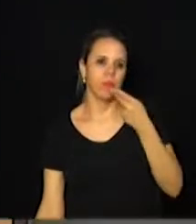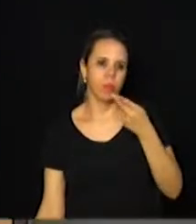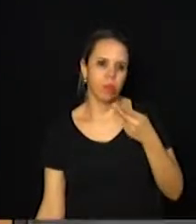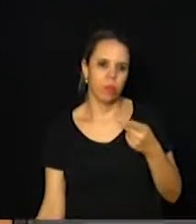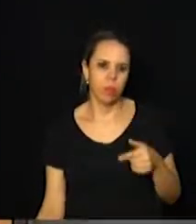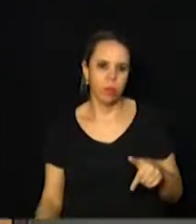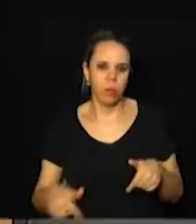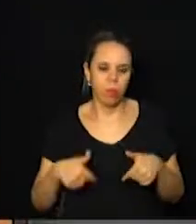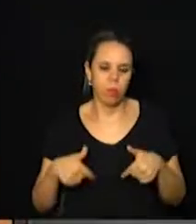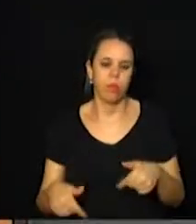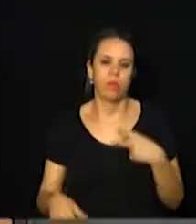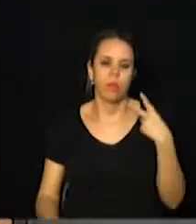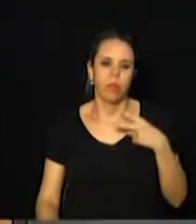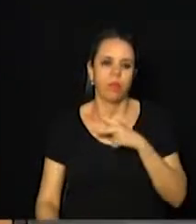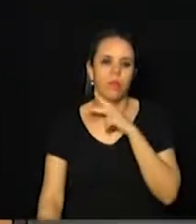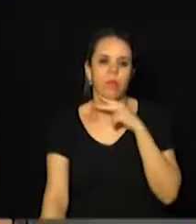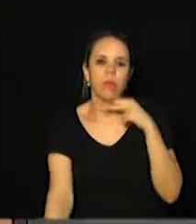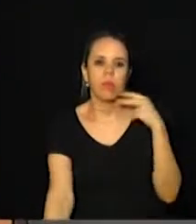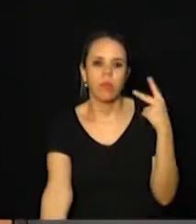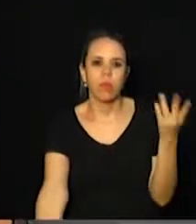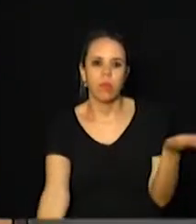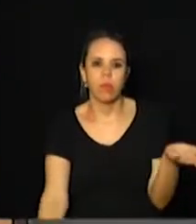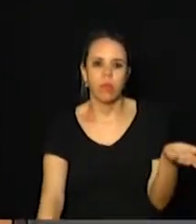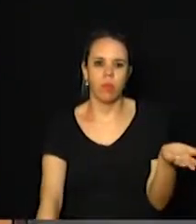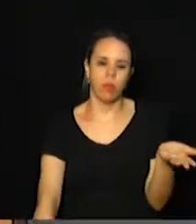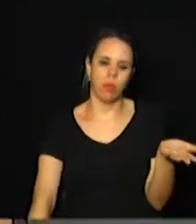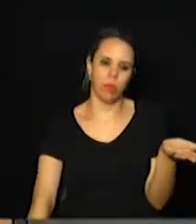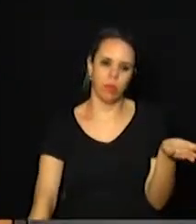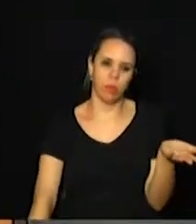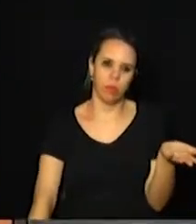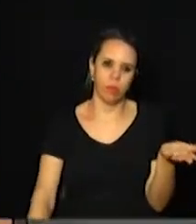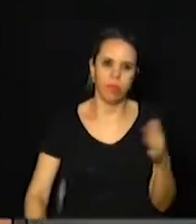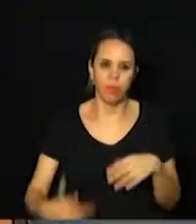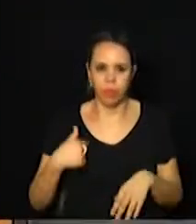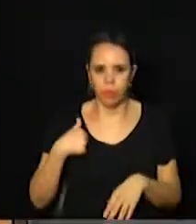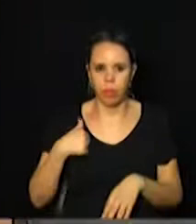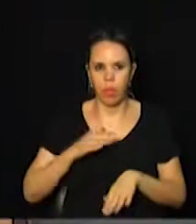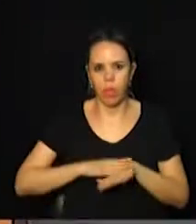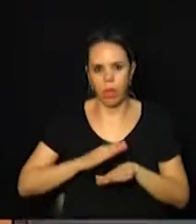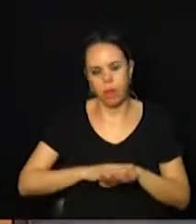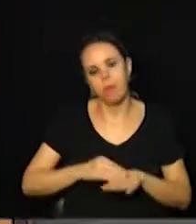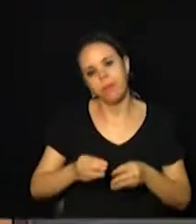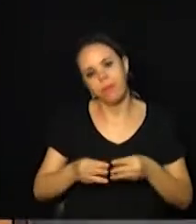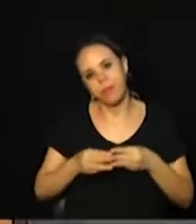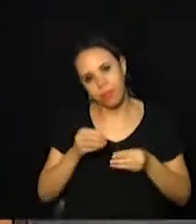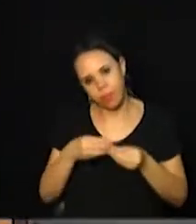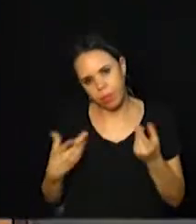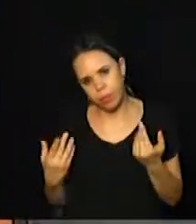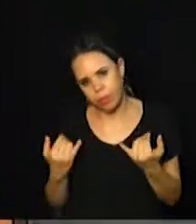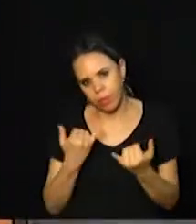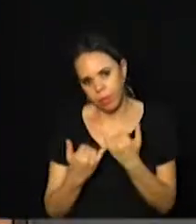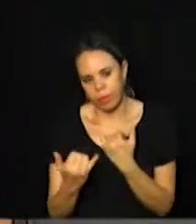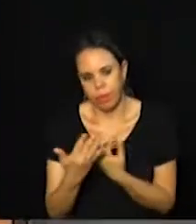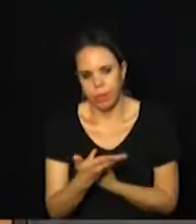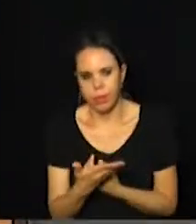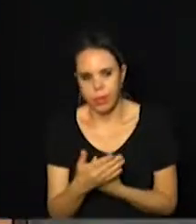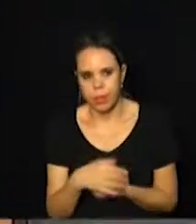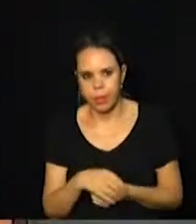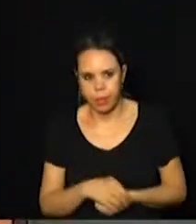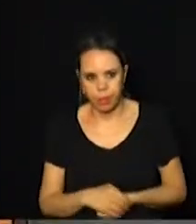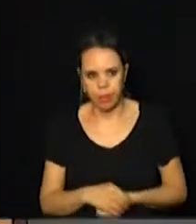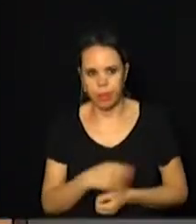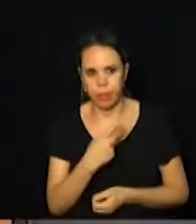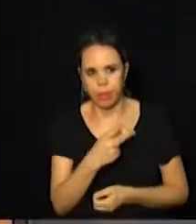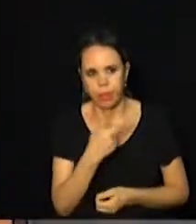do e termina foi autor de uma Moção de conteúdo muito semelhante à